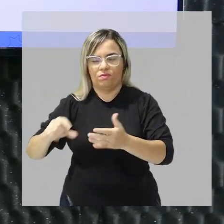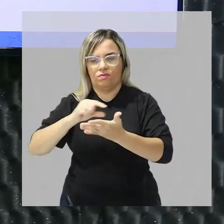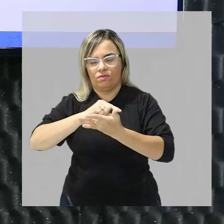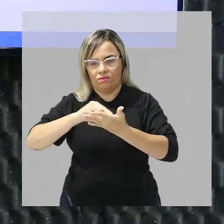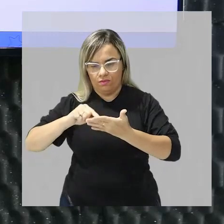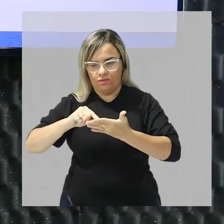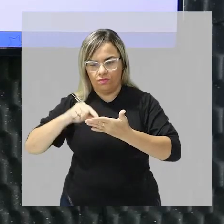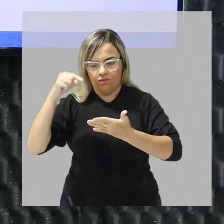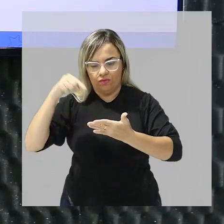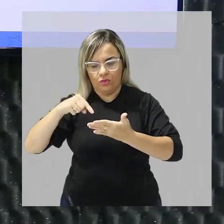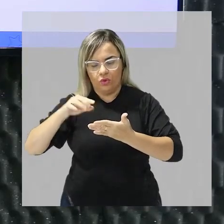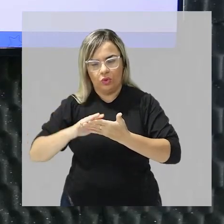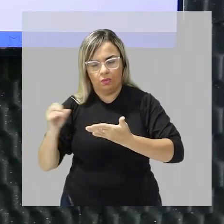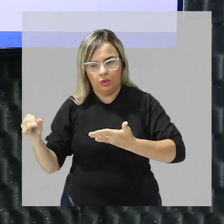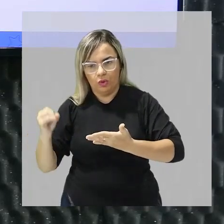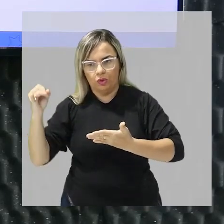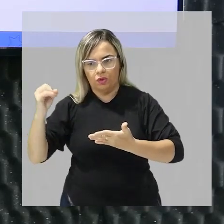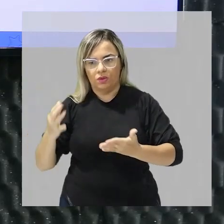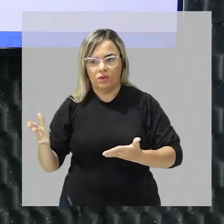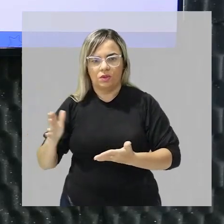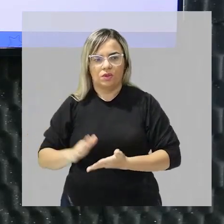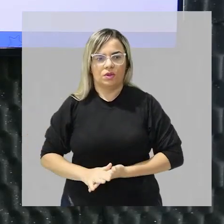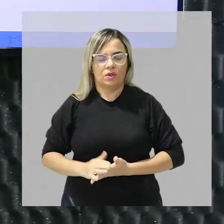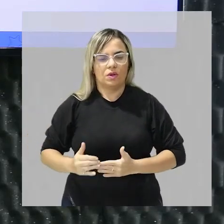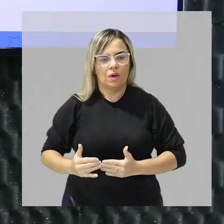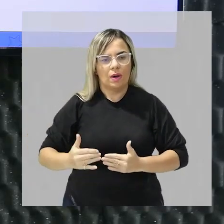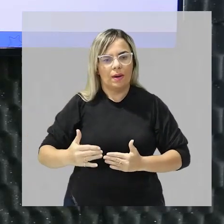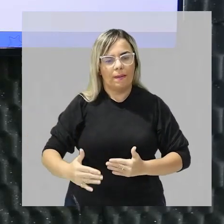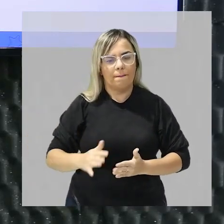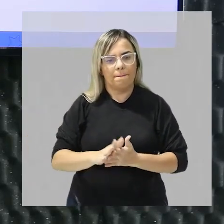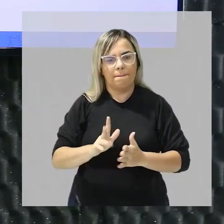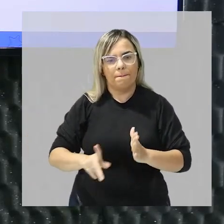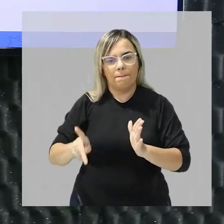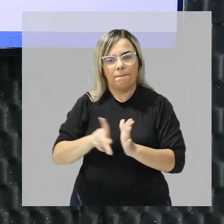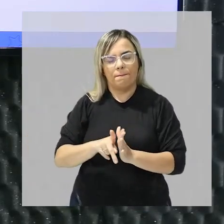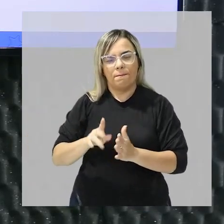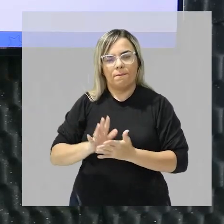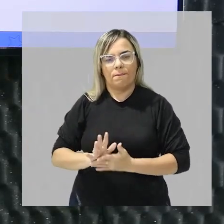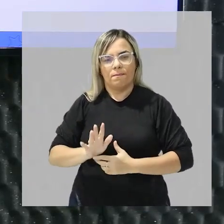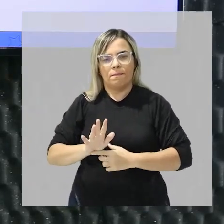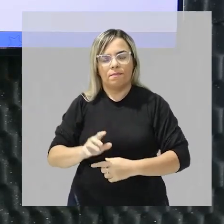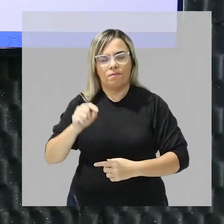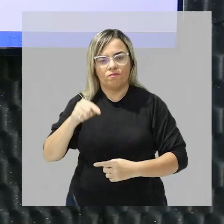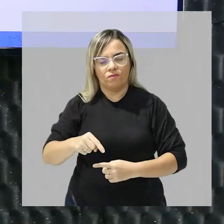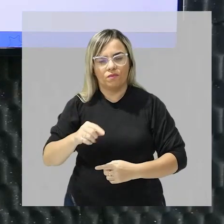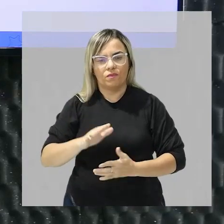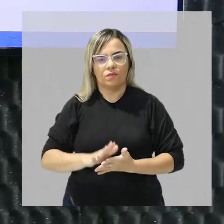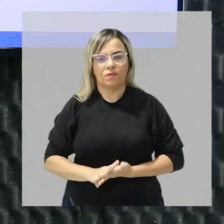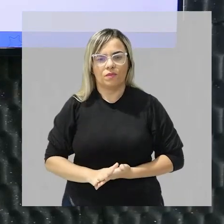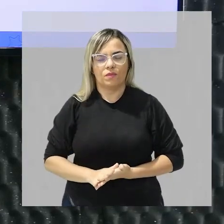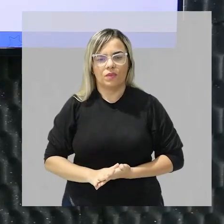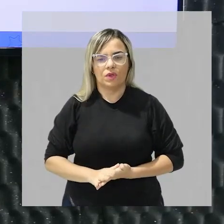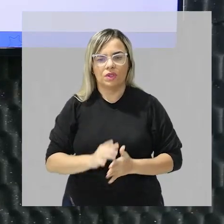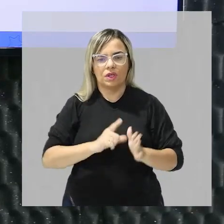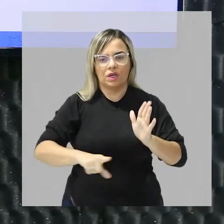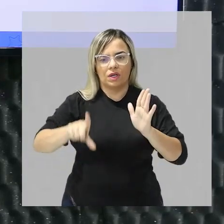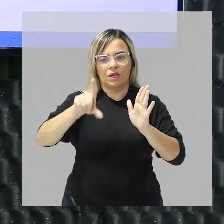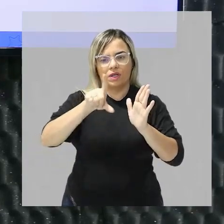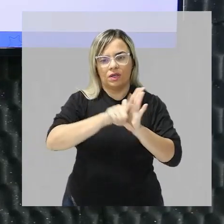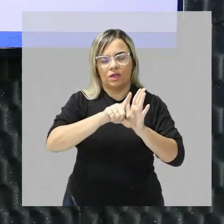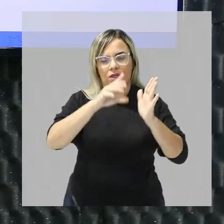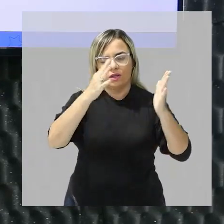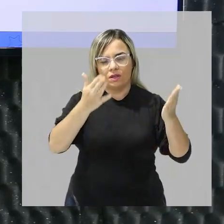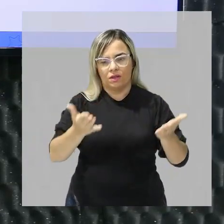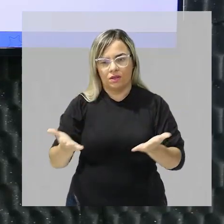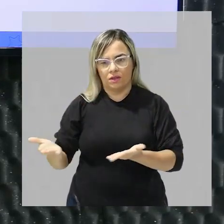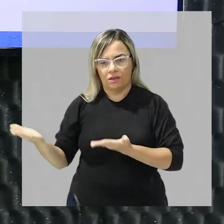ponto que está sendo destacado. Passou a ser particularmente apoiada com a promulgação da lei. Ele vai citar para ti uma lei,